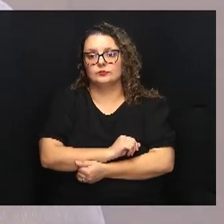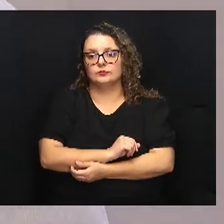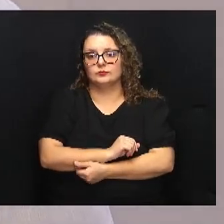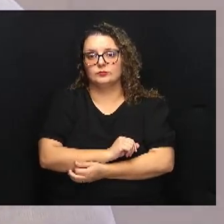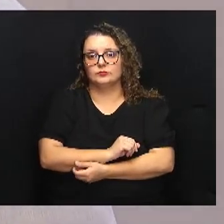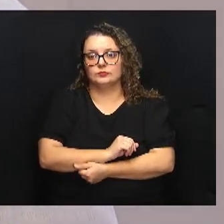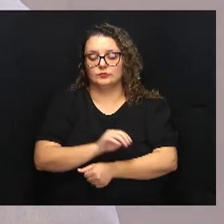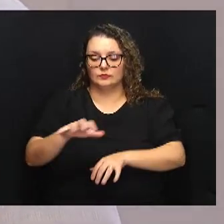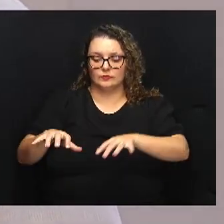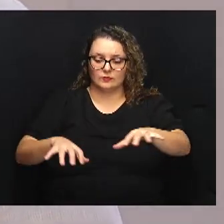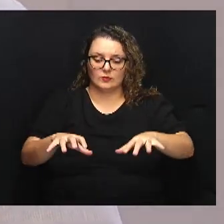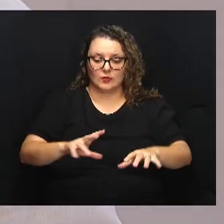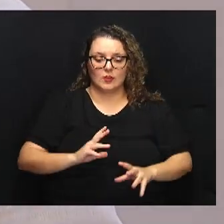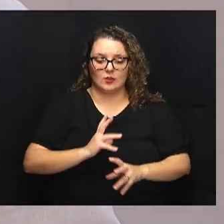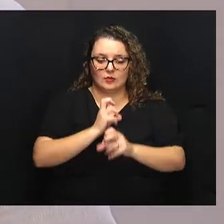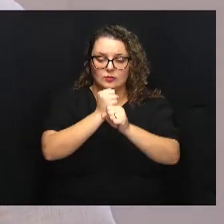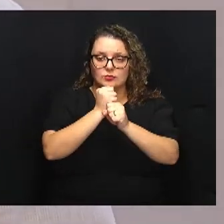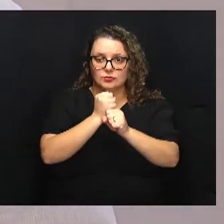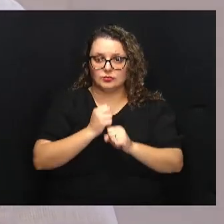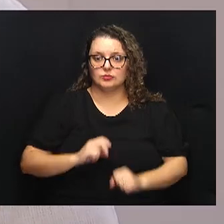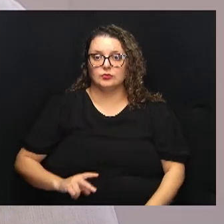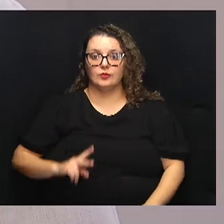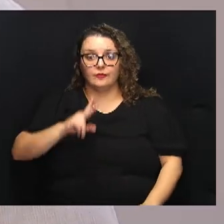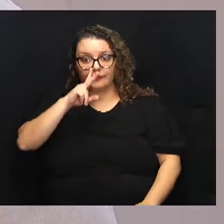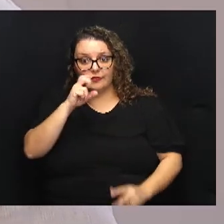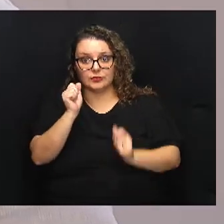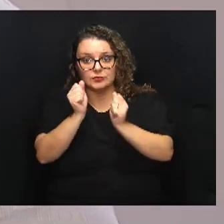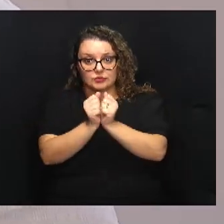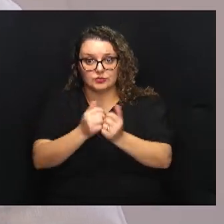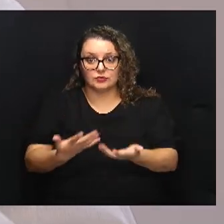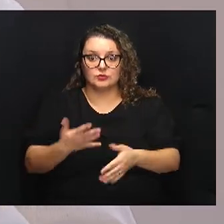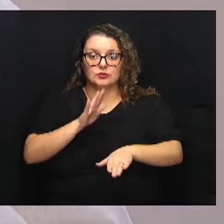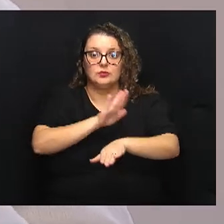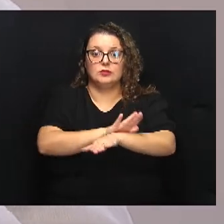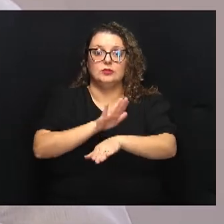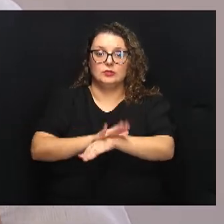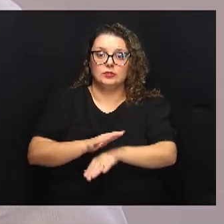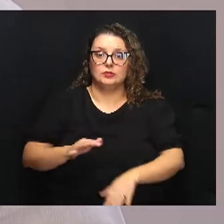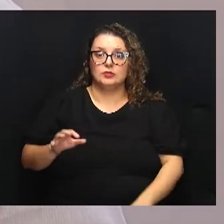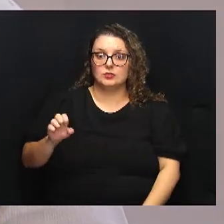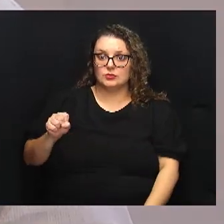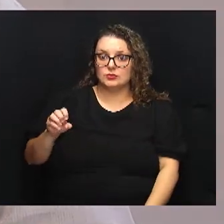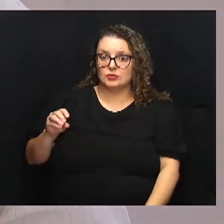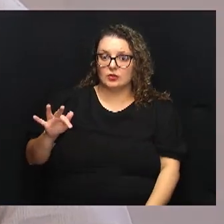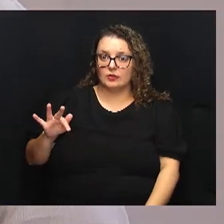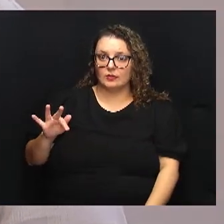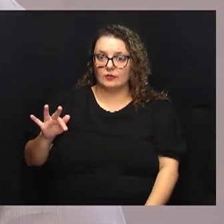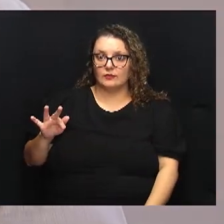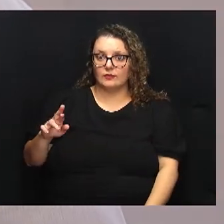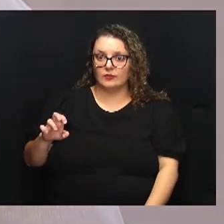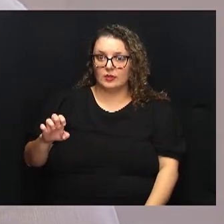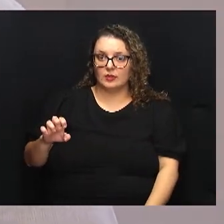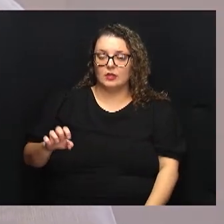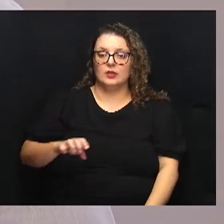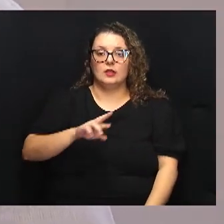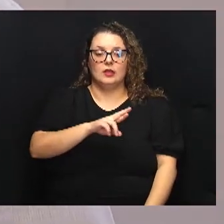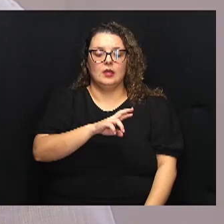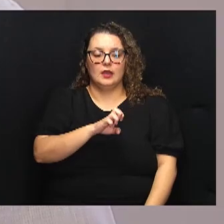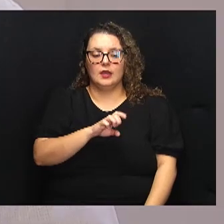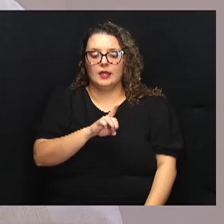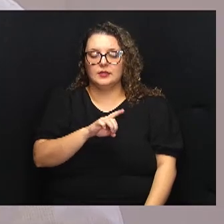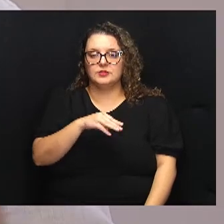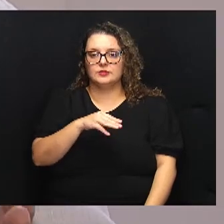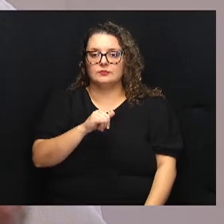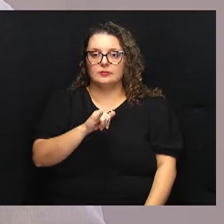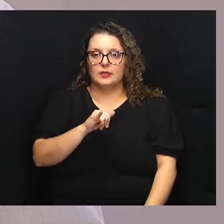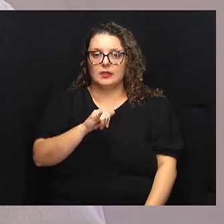da casa, que a gente fez isso com o auxílio de um software que chama Redmine,